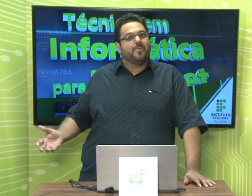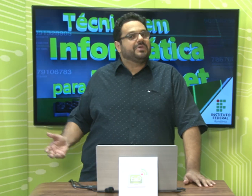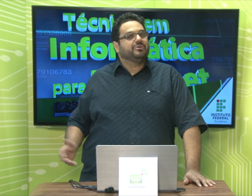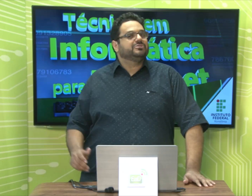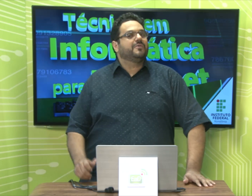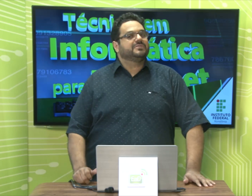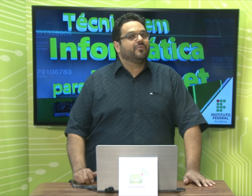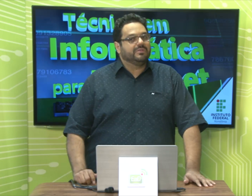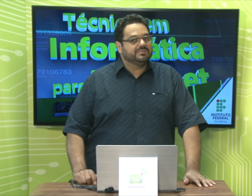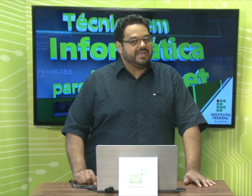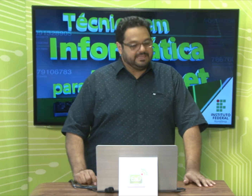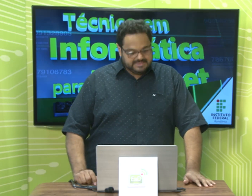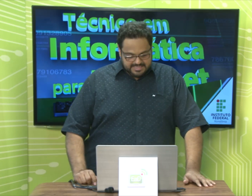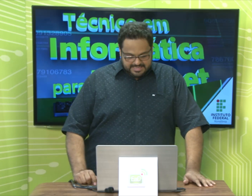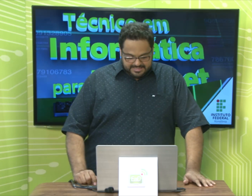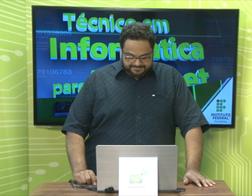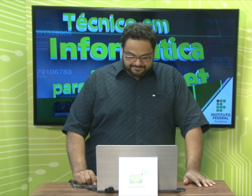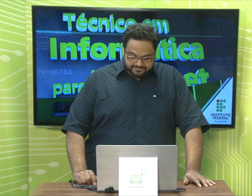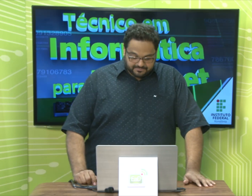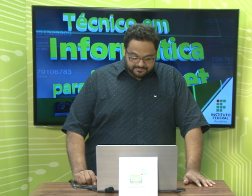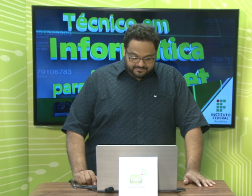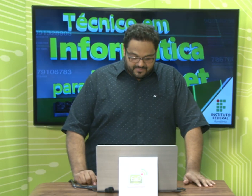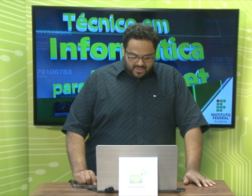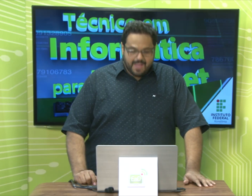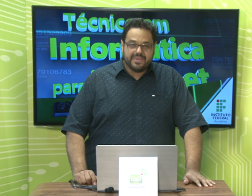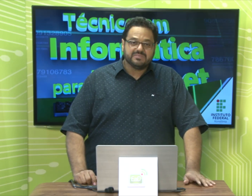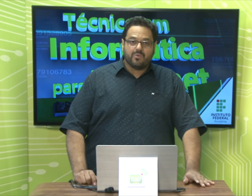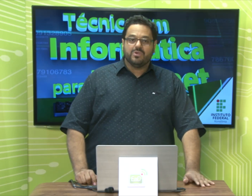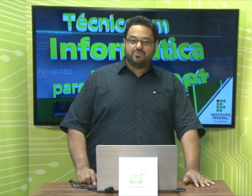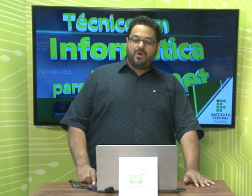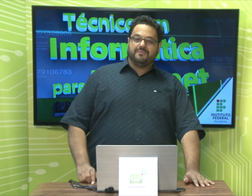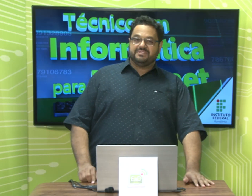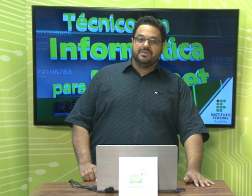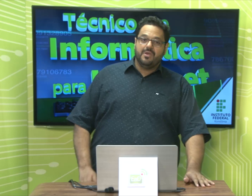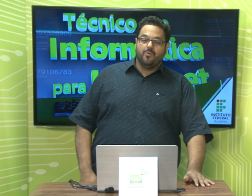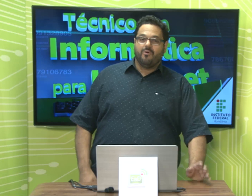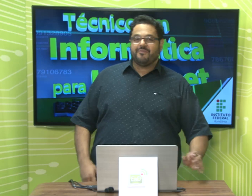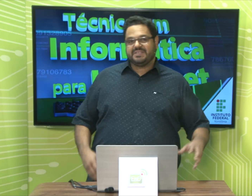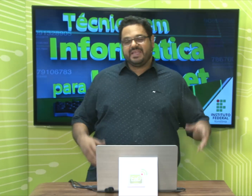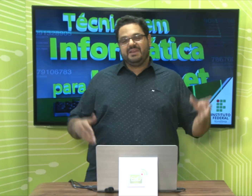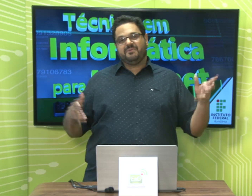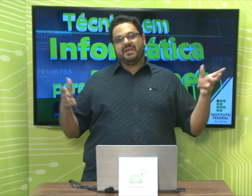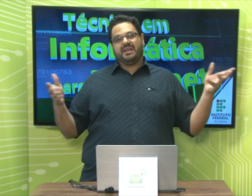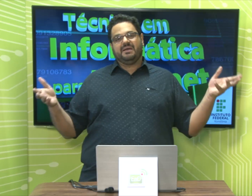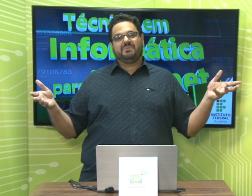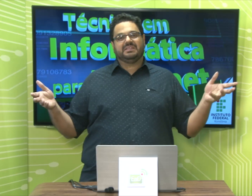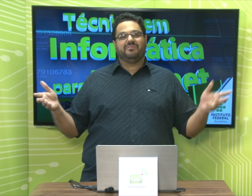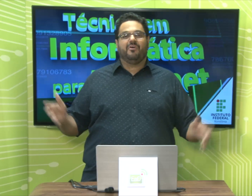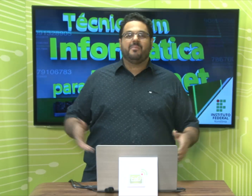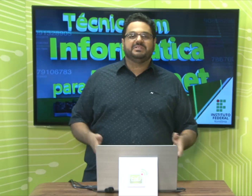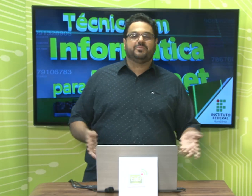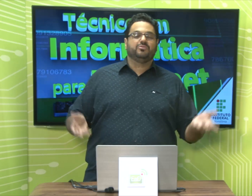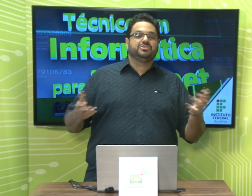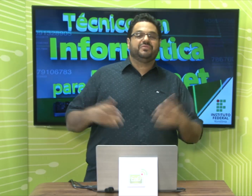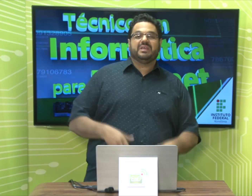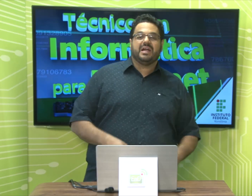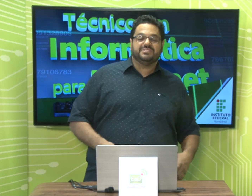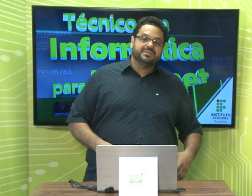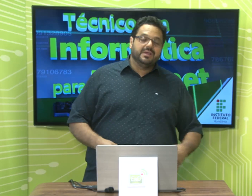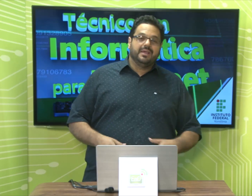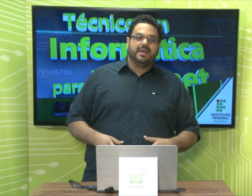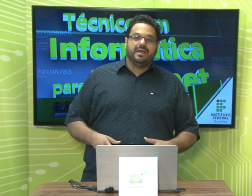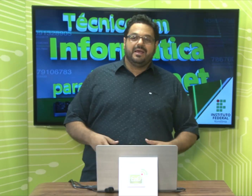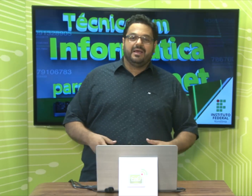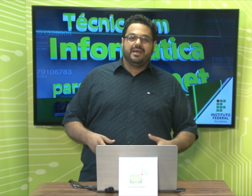como se os computadores novos estão com Windows 10? Né? A mesma coisa do Office. O Office é aquela plataforma de